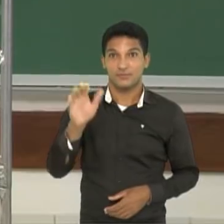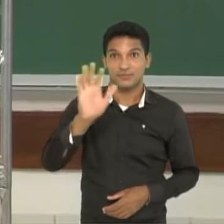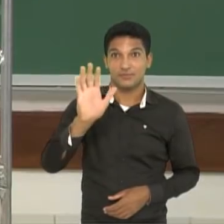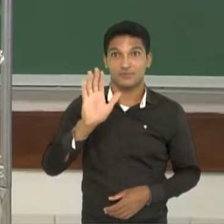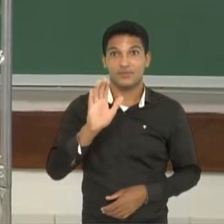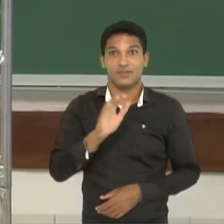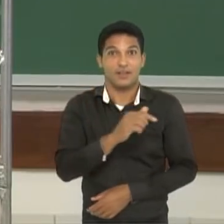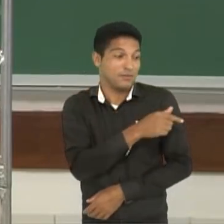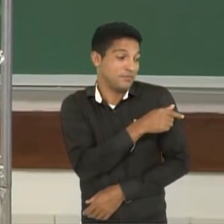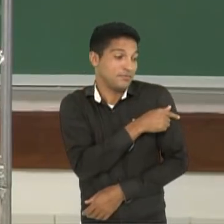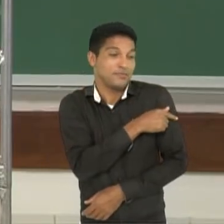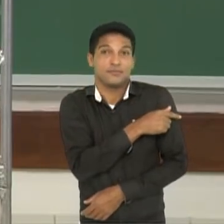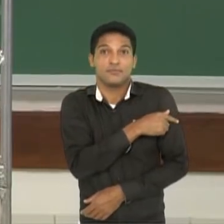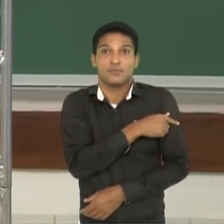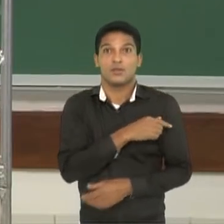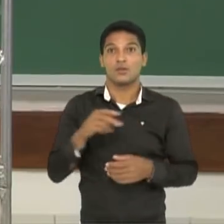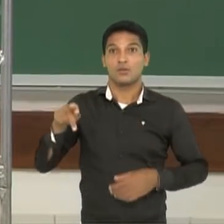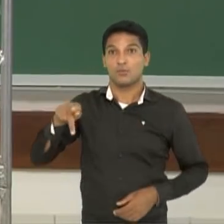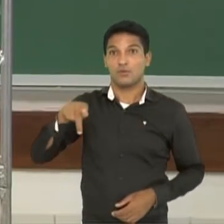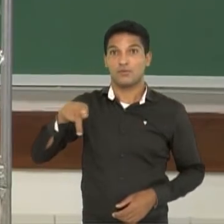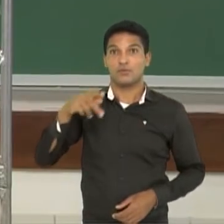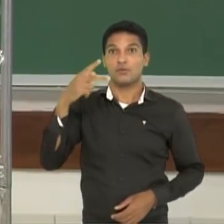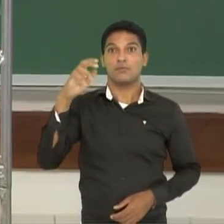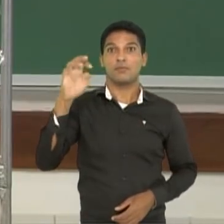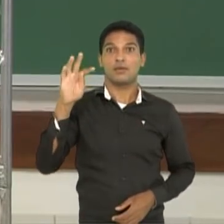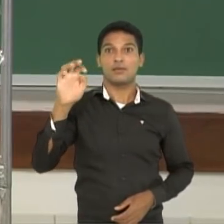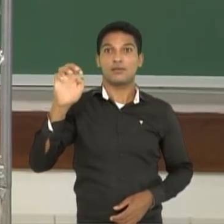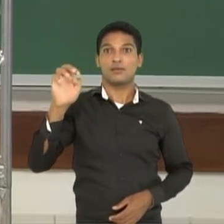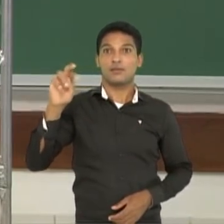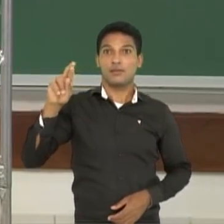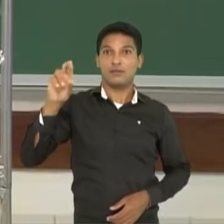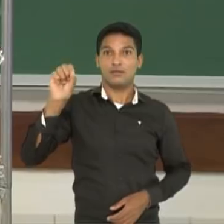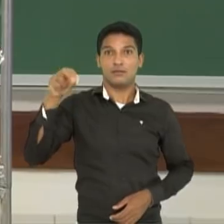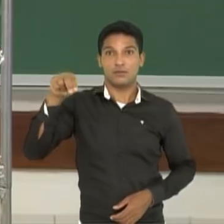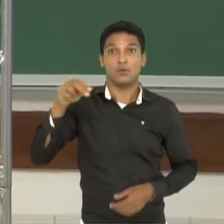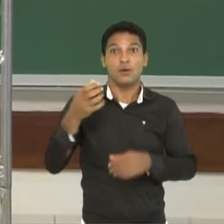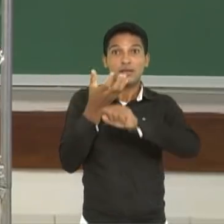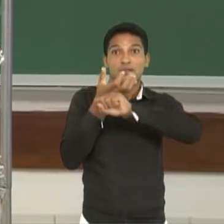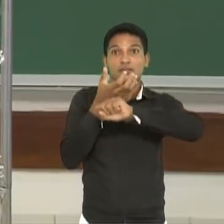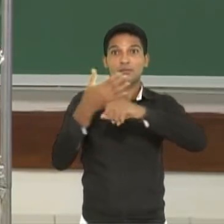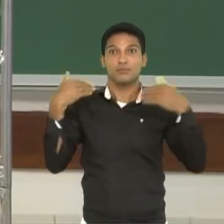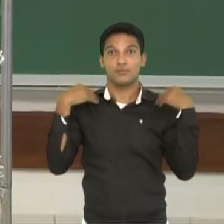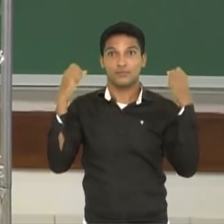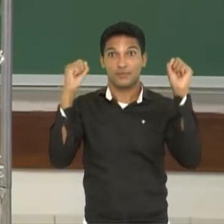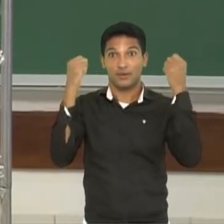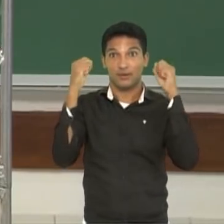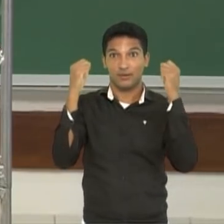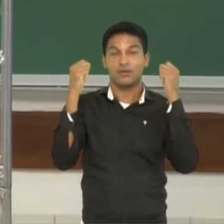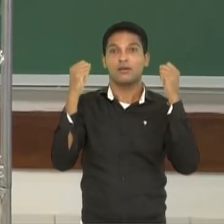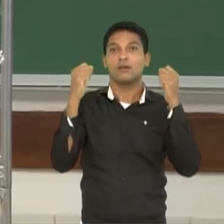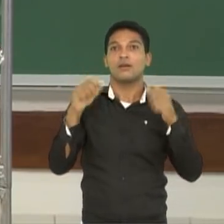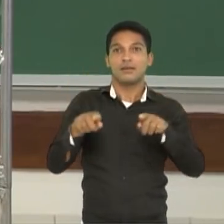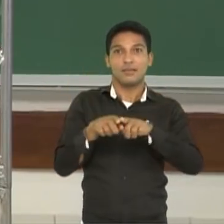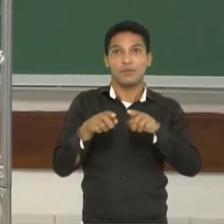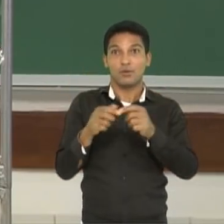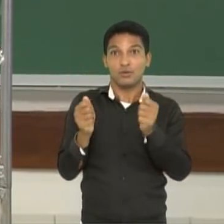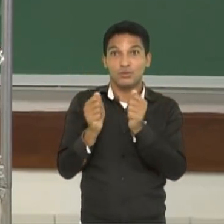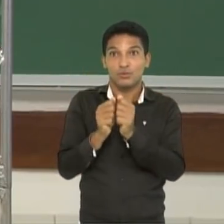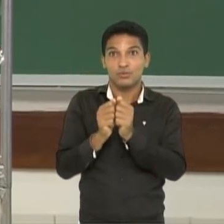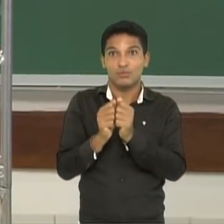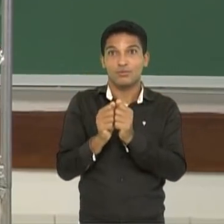Olá pessoal do 7º ano, eu sou o professor Peterson da disciplina de Educação Física. E comigo aqui hoje,